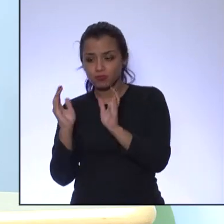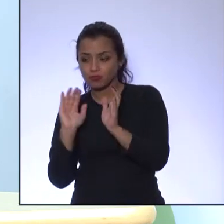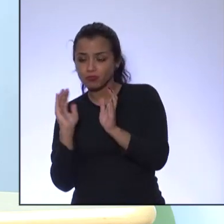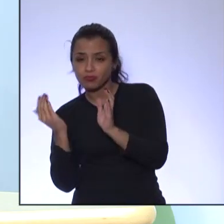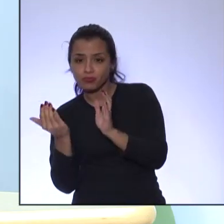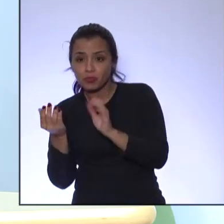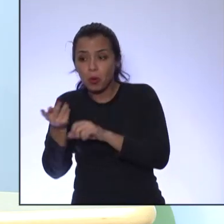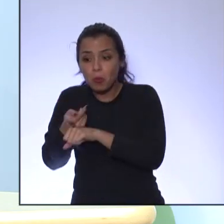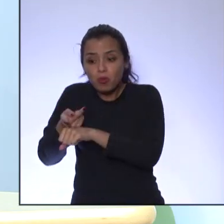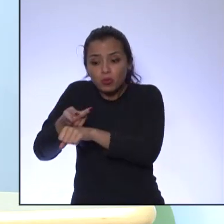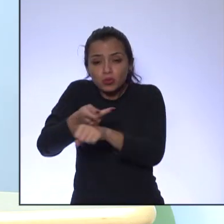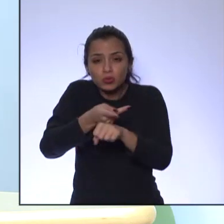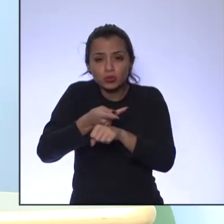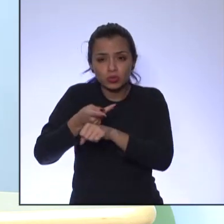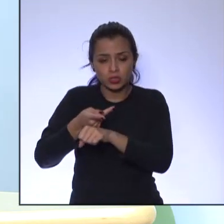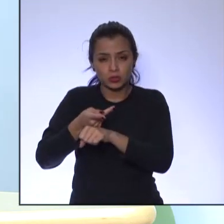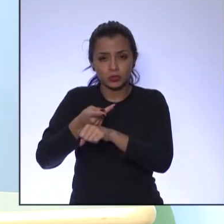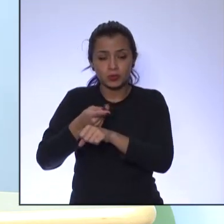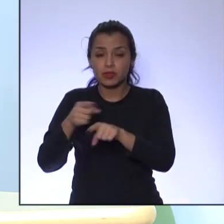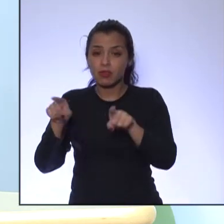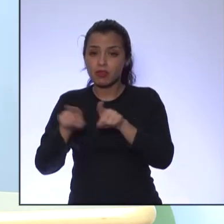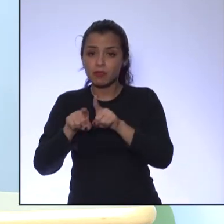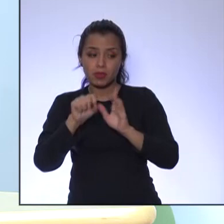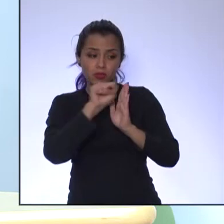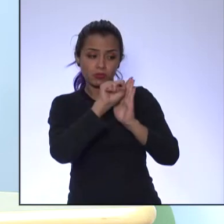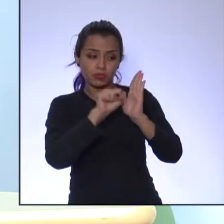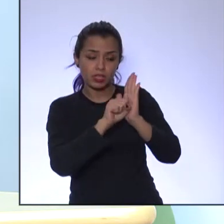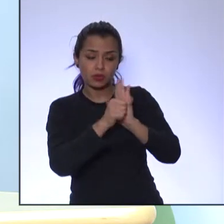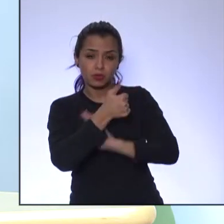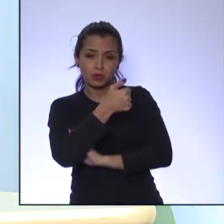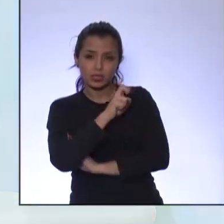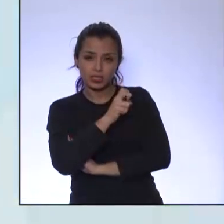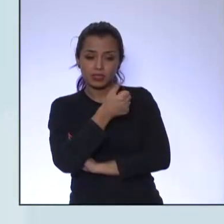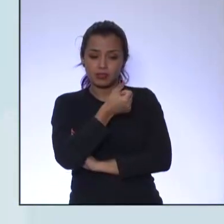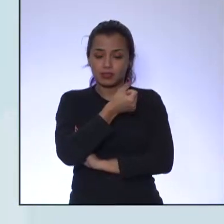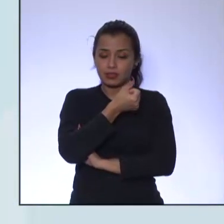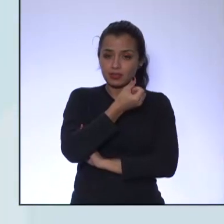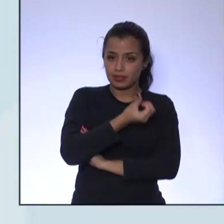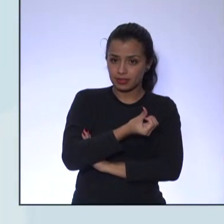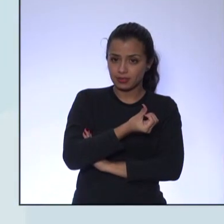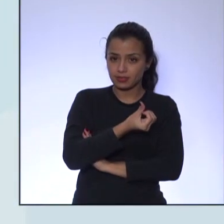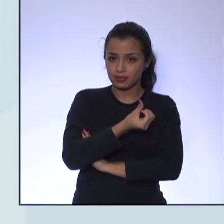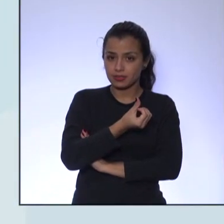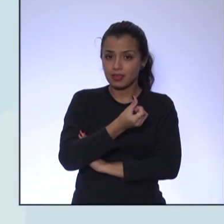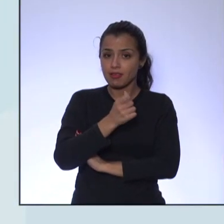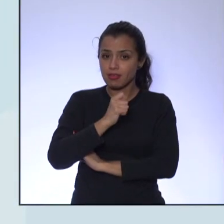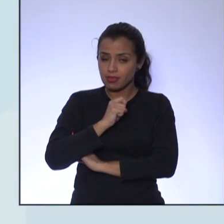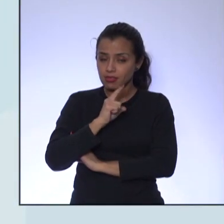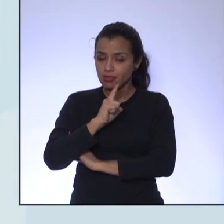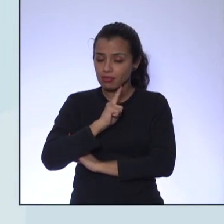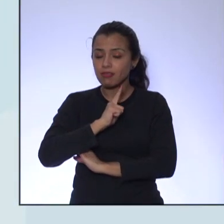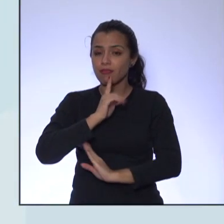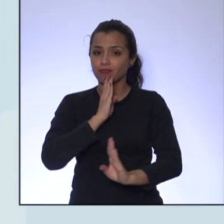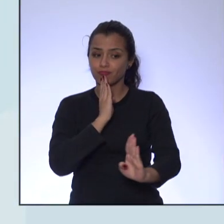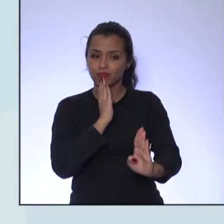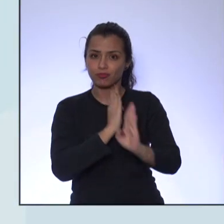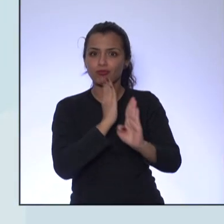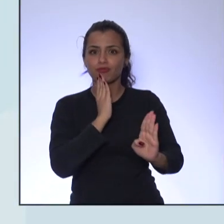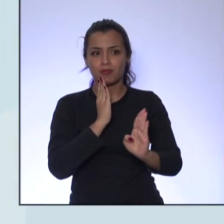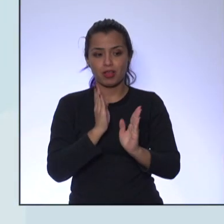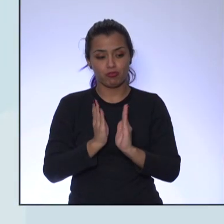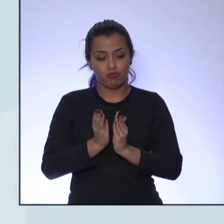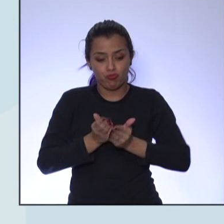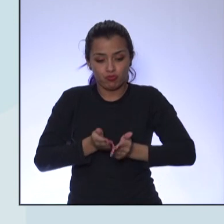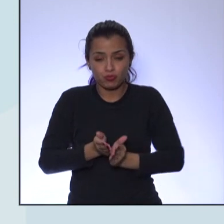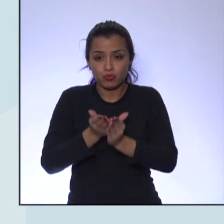locais. E na virada do século XV para o século XVI, a descoberta da exploração de novas rotas marítimas. E é nesse